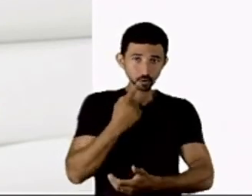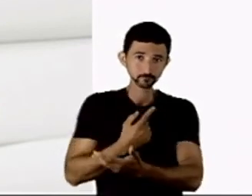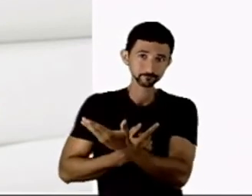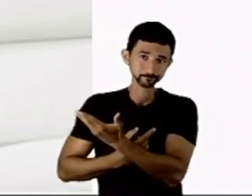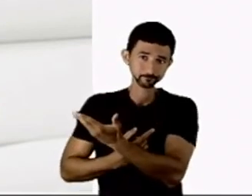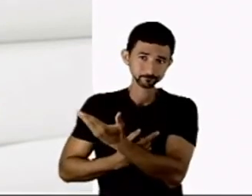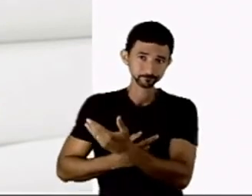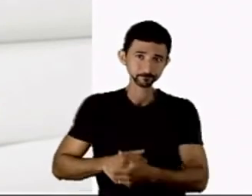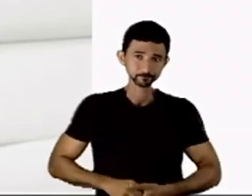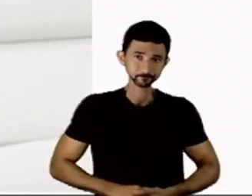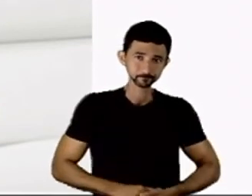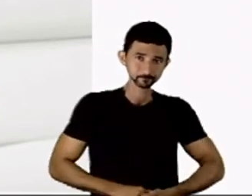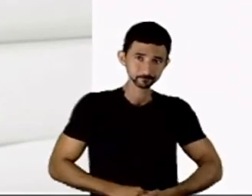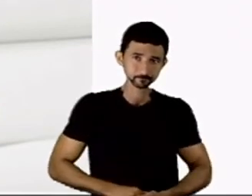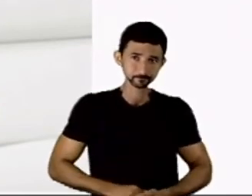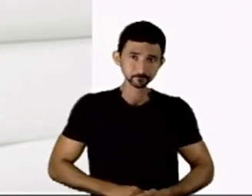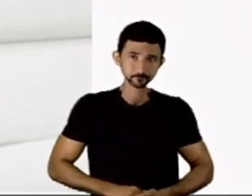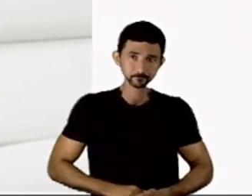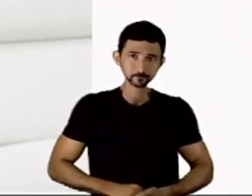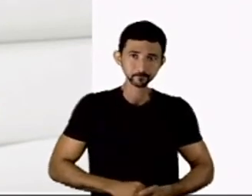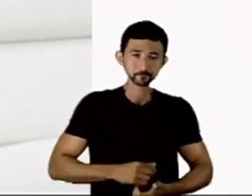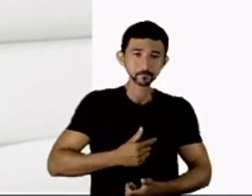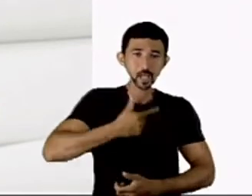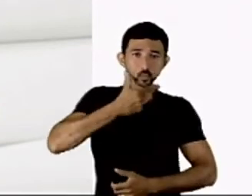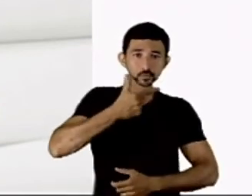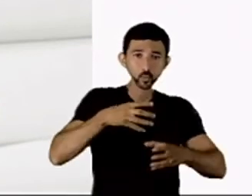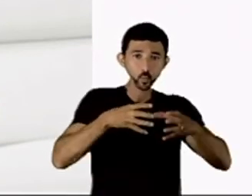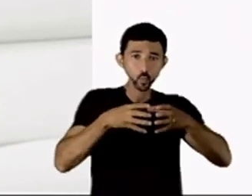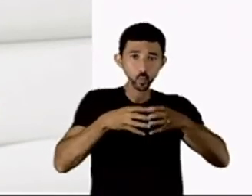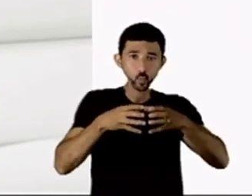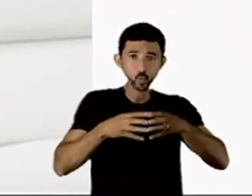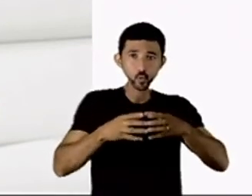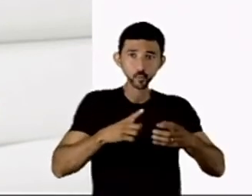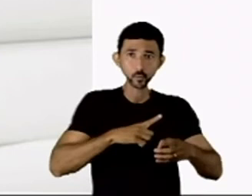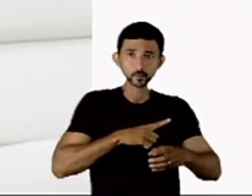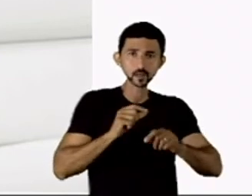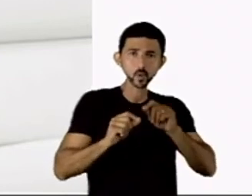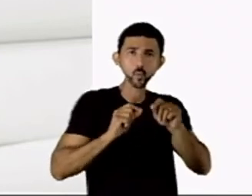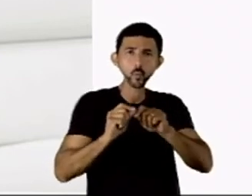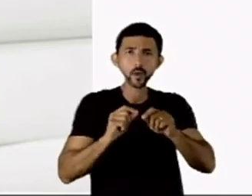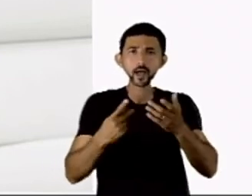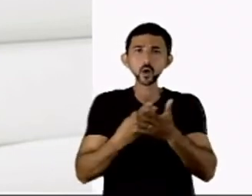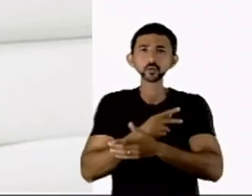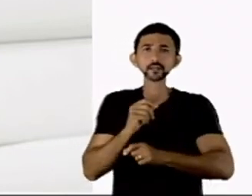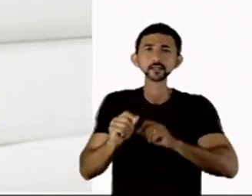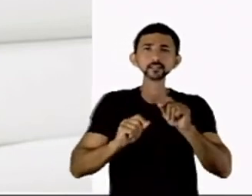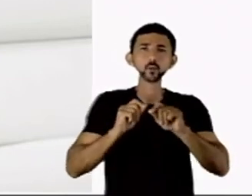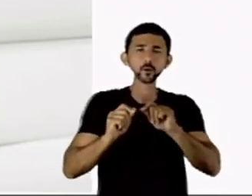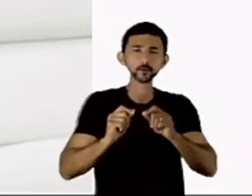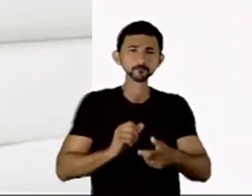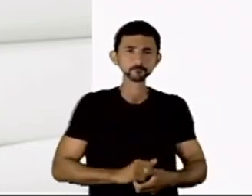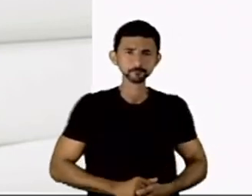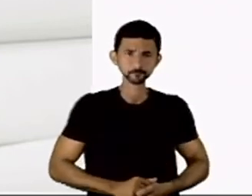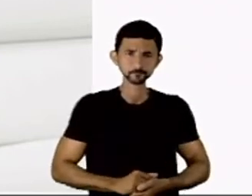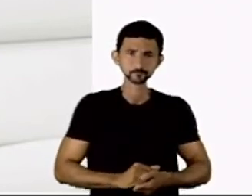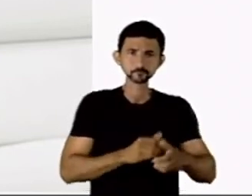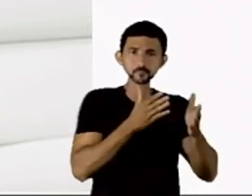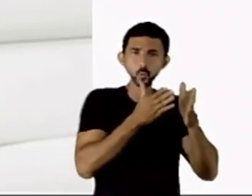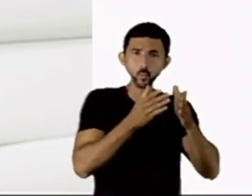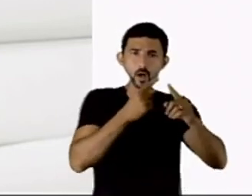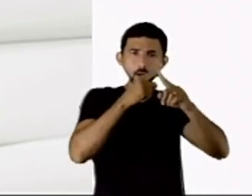aqui comigo. No segundo grupo, está acontecendo uma coisa especial. Em